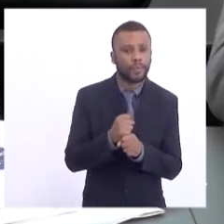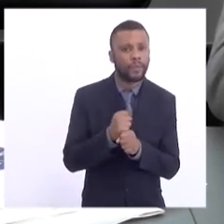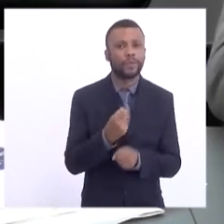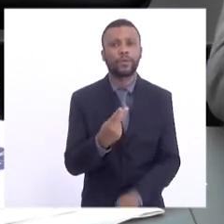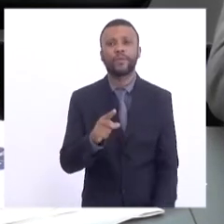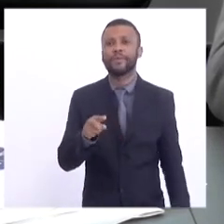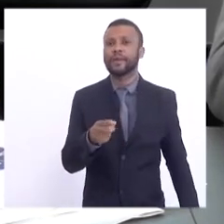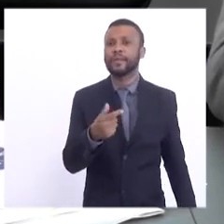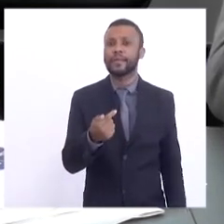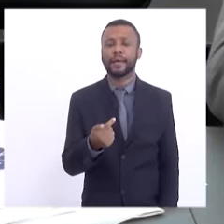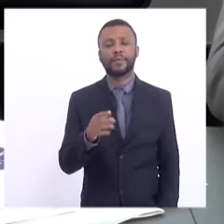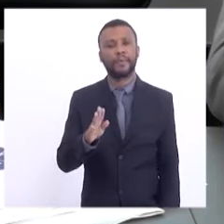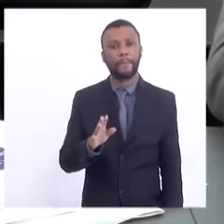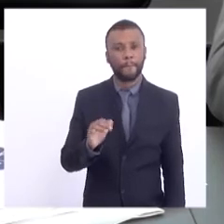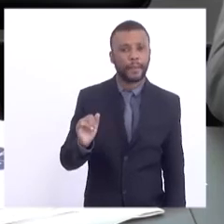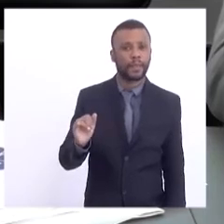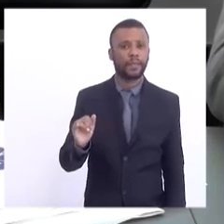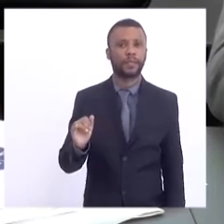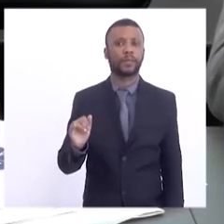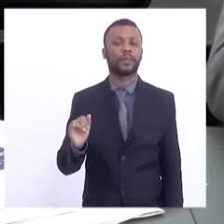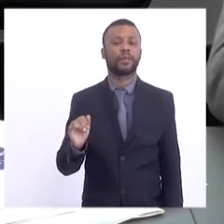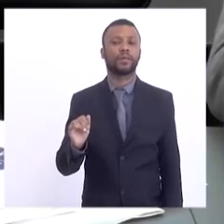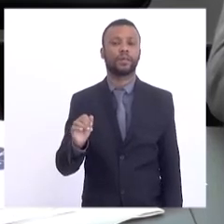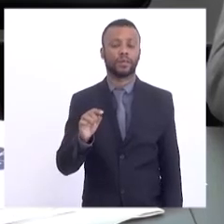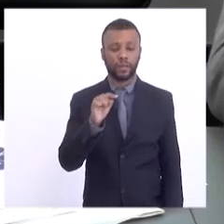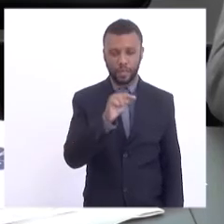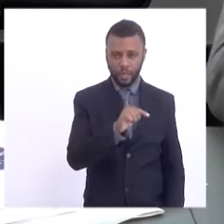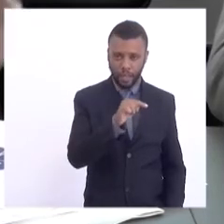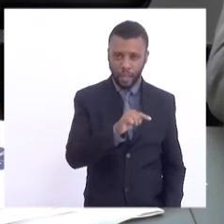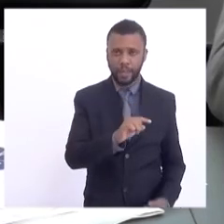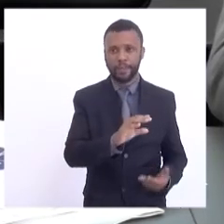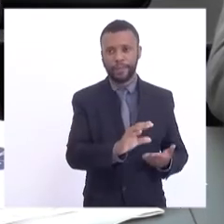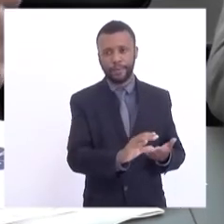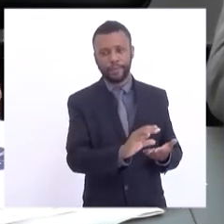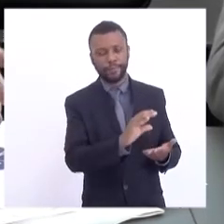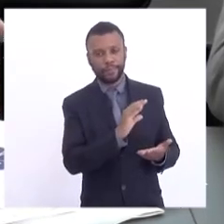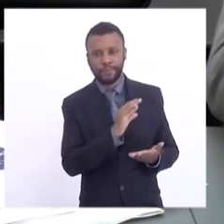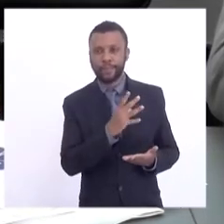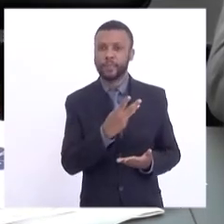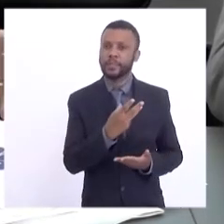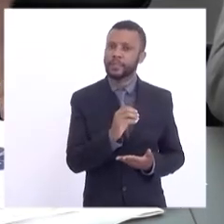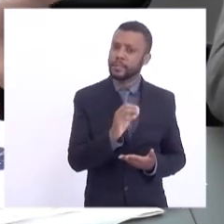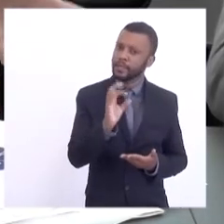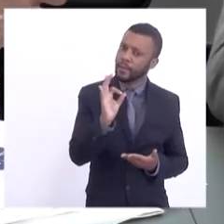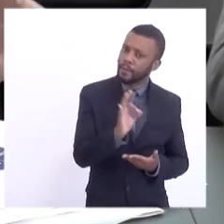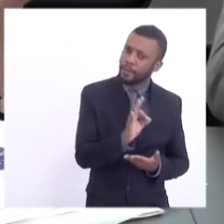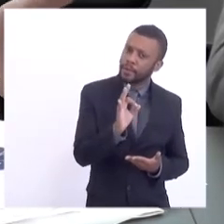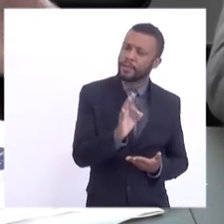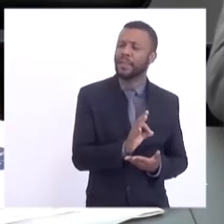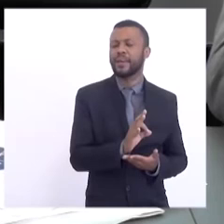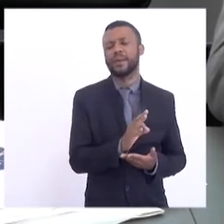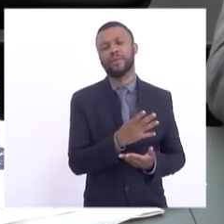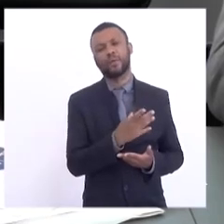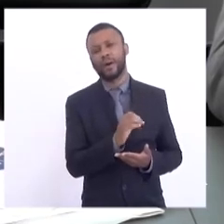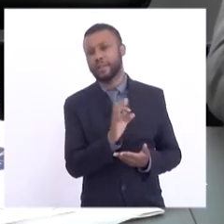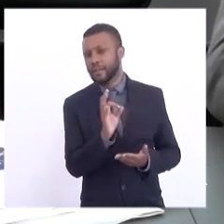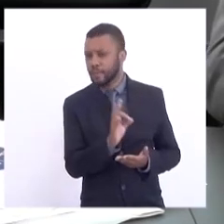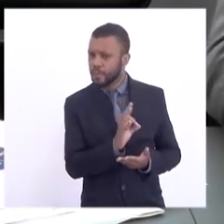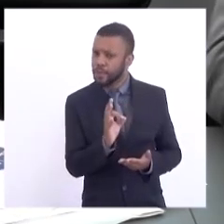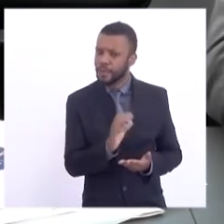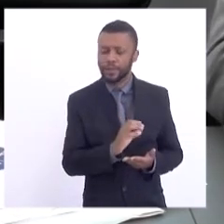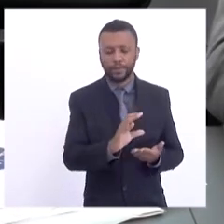2,7 bilhões de anos o factor sofre dreka de trinta por cento perde não não sai do fundo